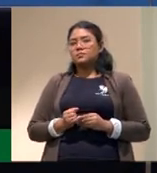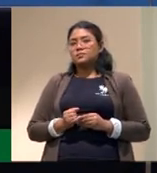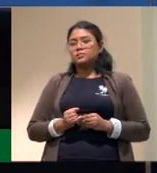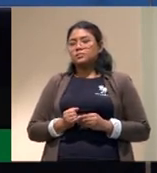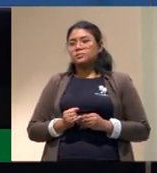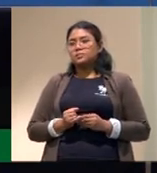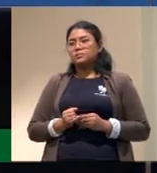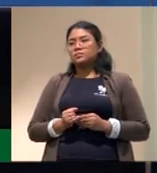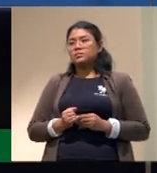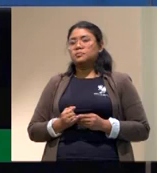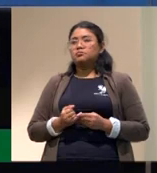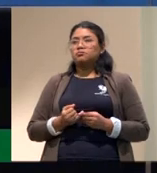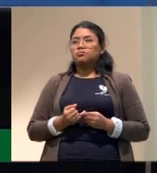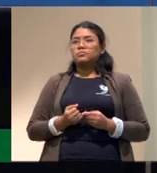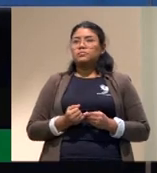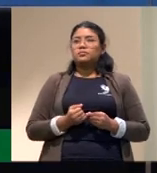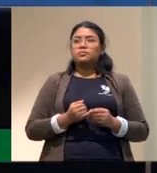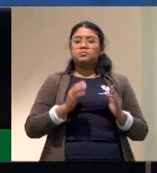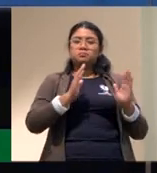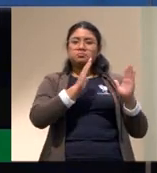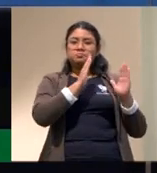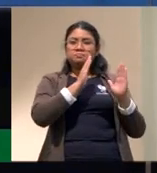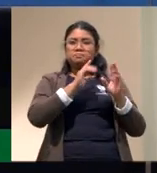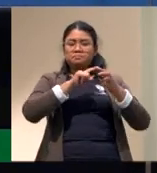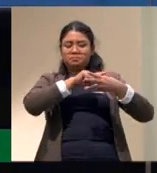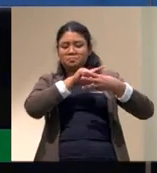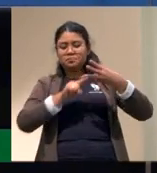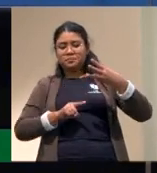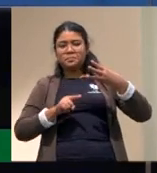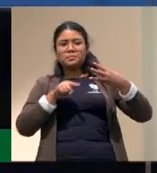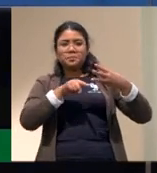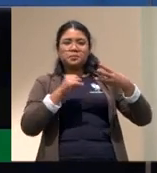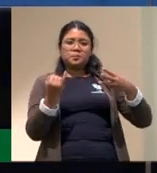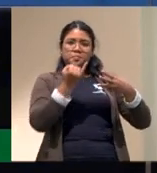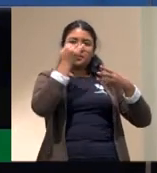pelo das linguagens, que eu tenho muito apreço.